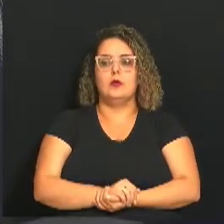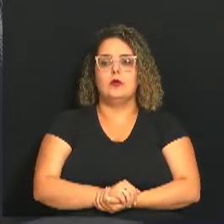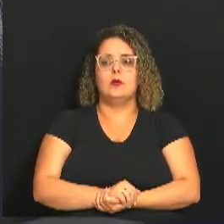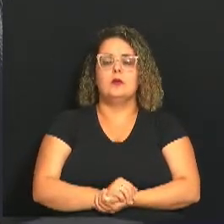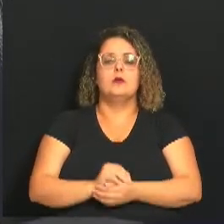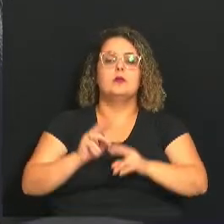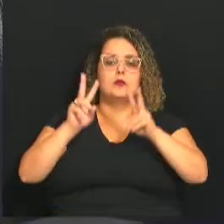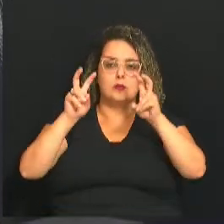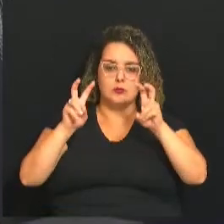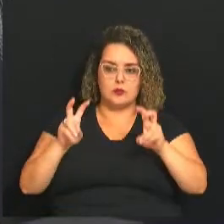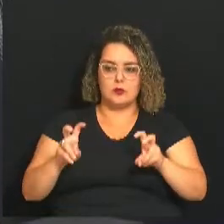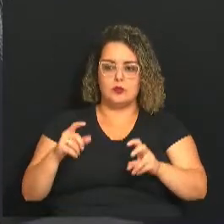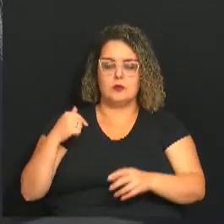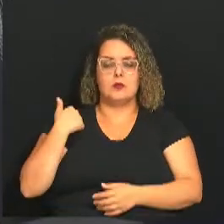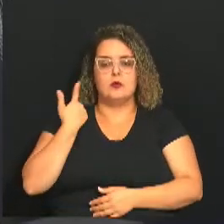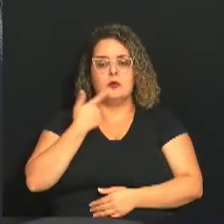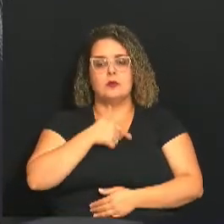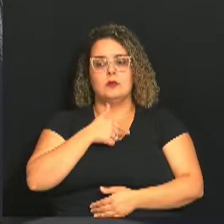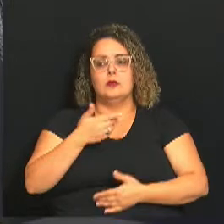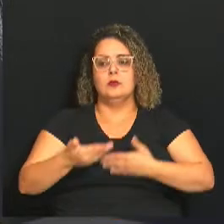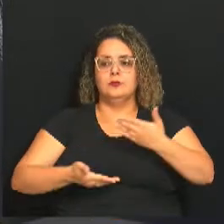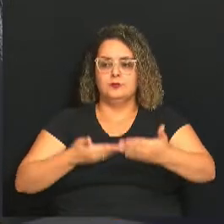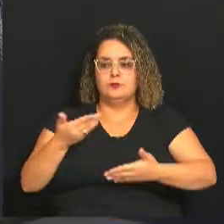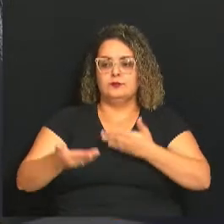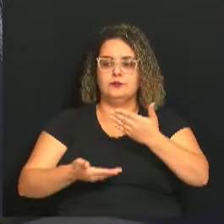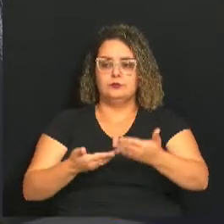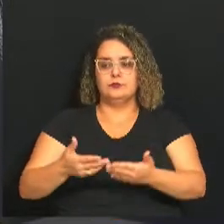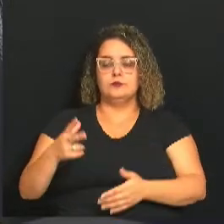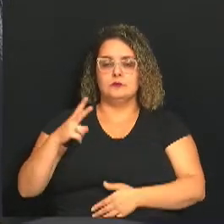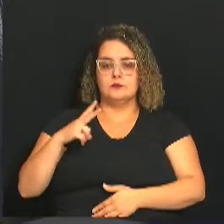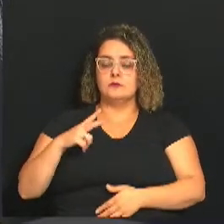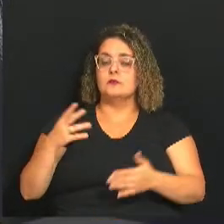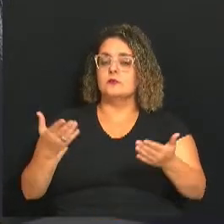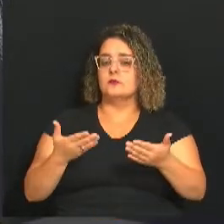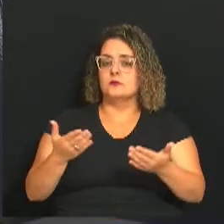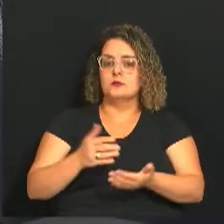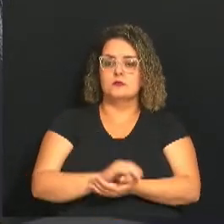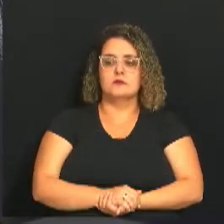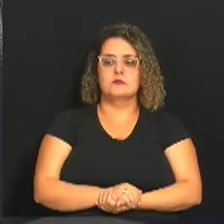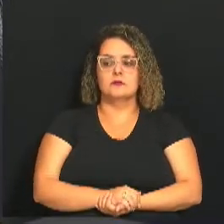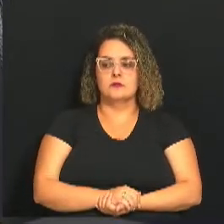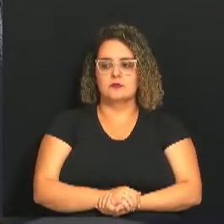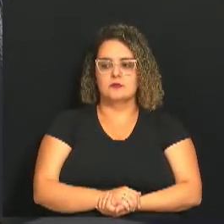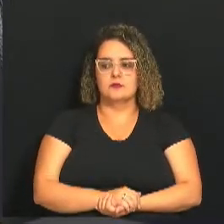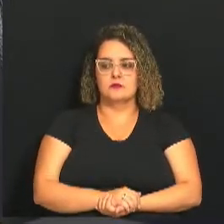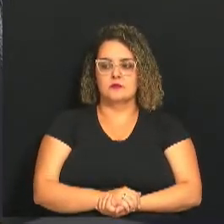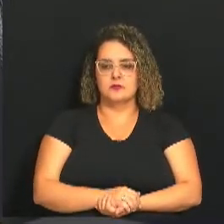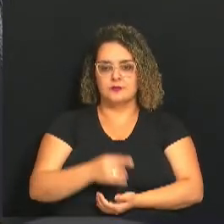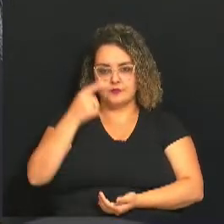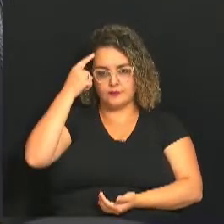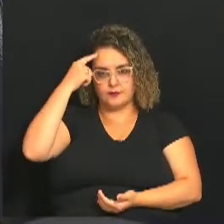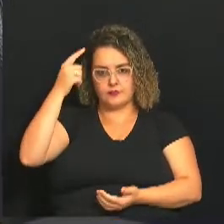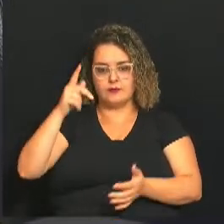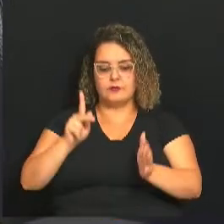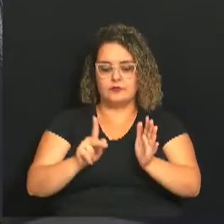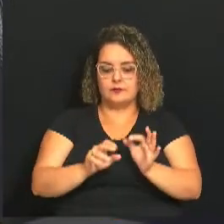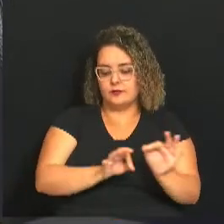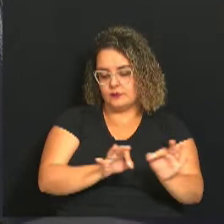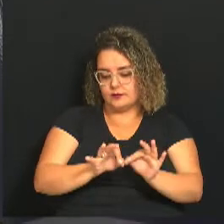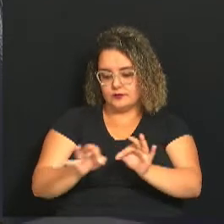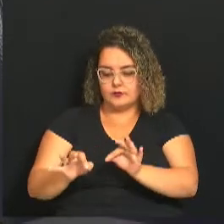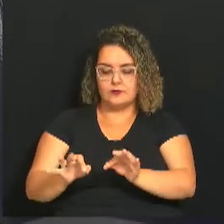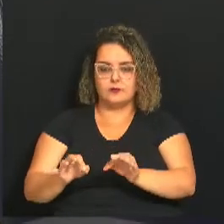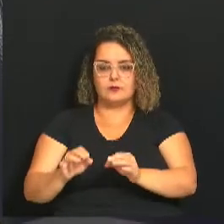nós estamos tratando. Em particular, hoje, essa ideia do planejamento urbano, políticas